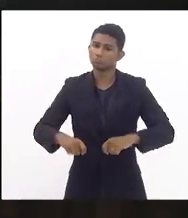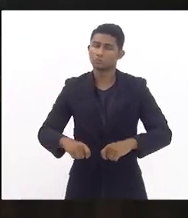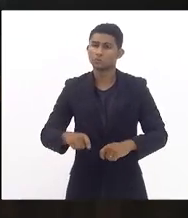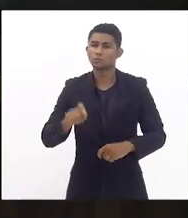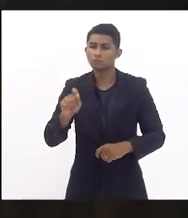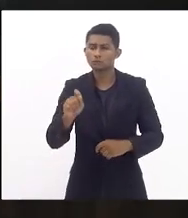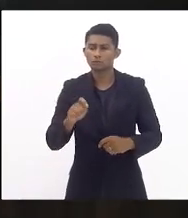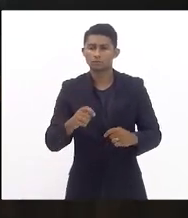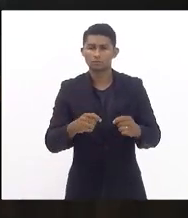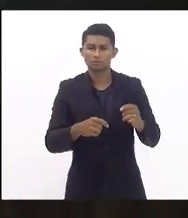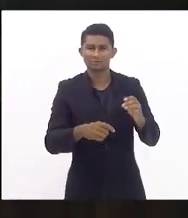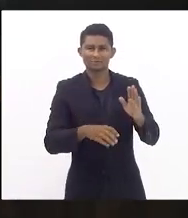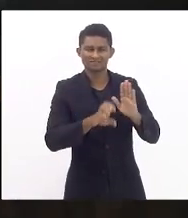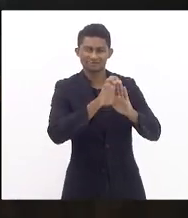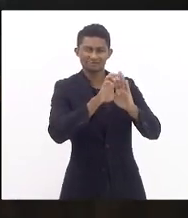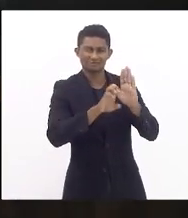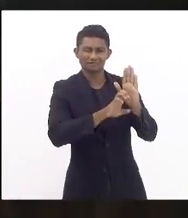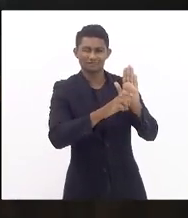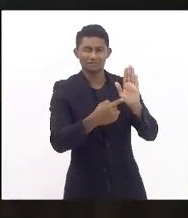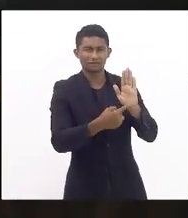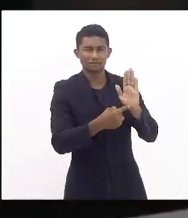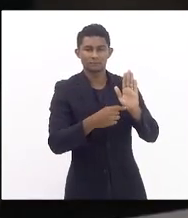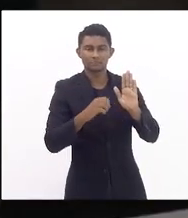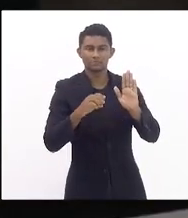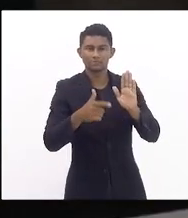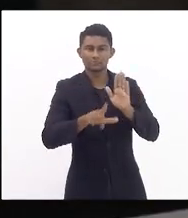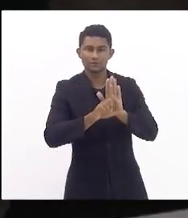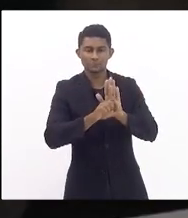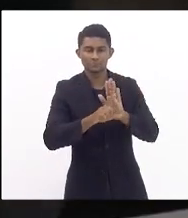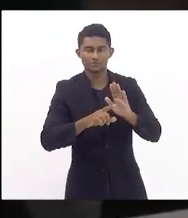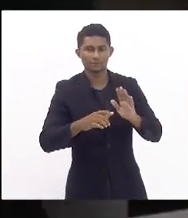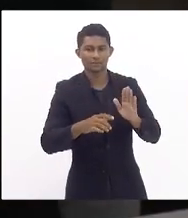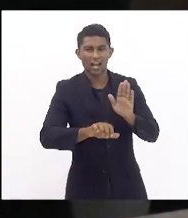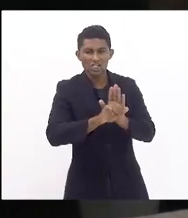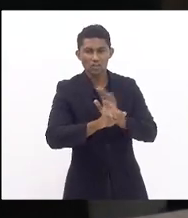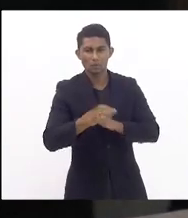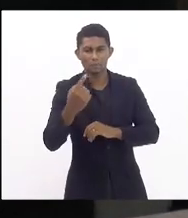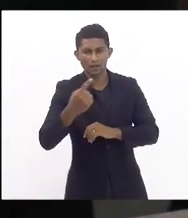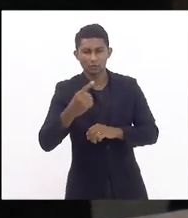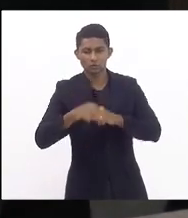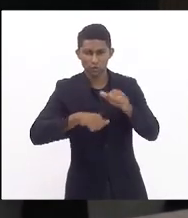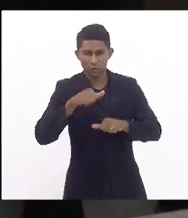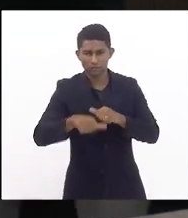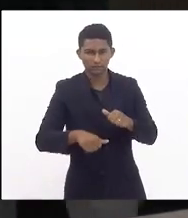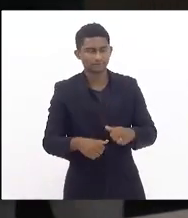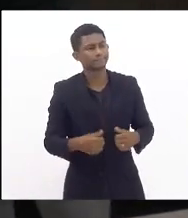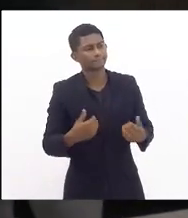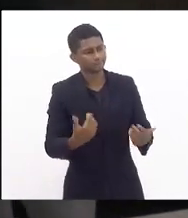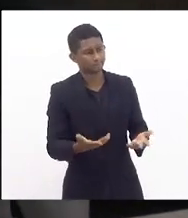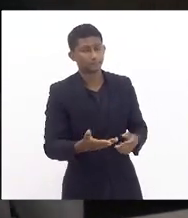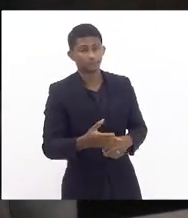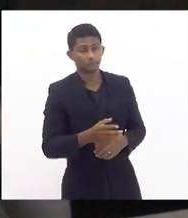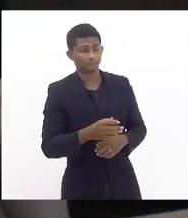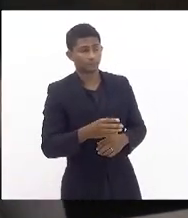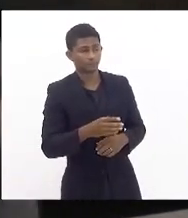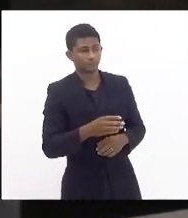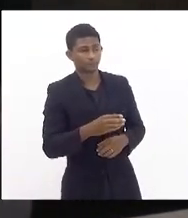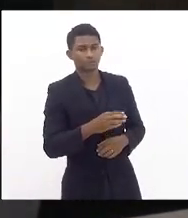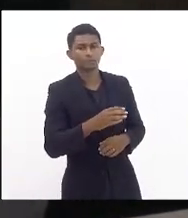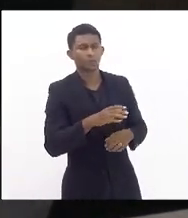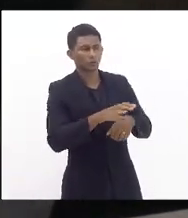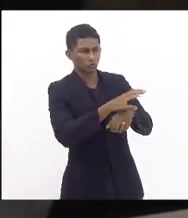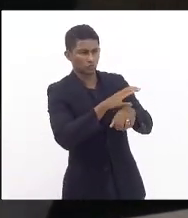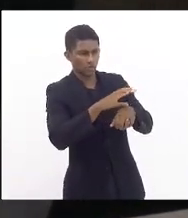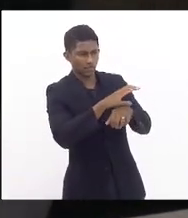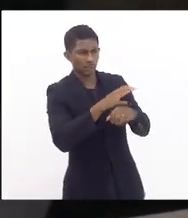emenda e aí remete à lei, okay. E troca o artigo 1º. Senhor presidente, então o projeto, o parecer é pela constitucionalidade com